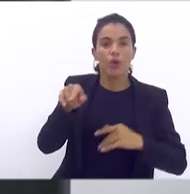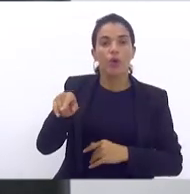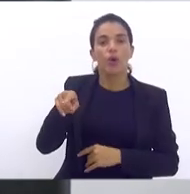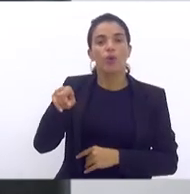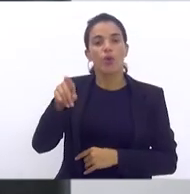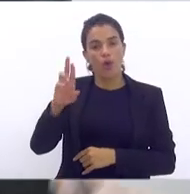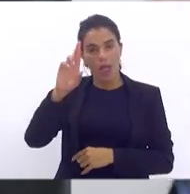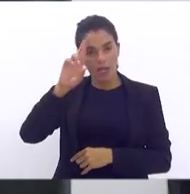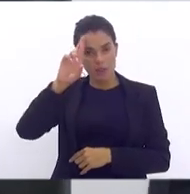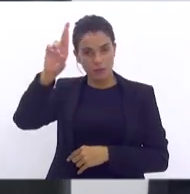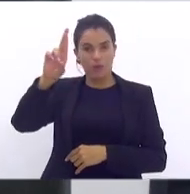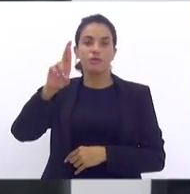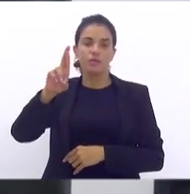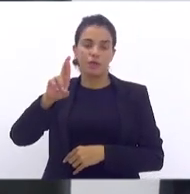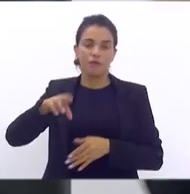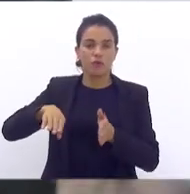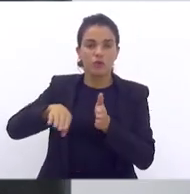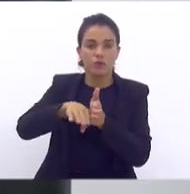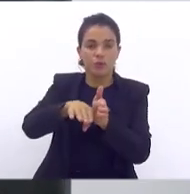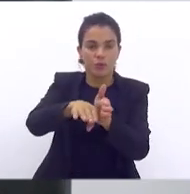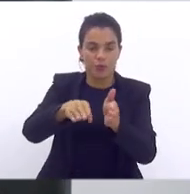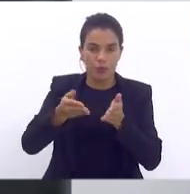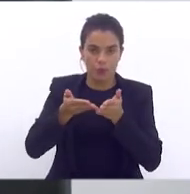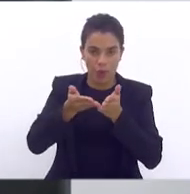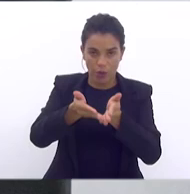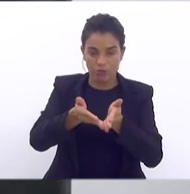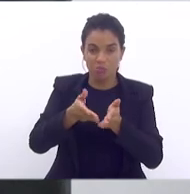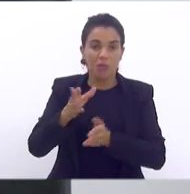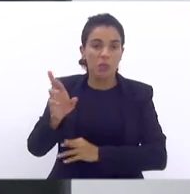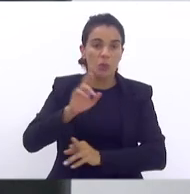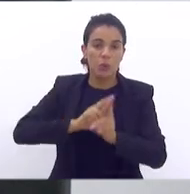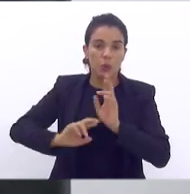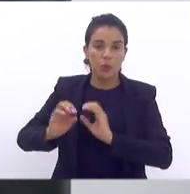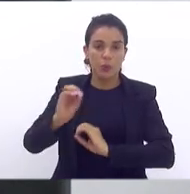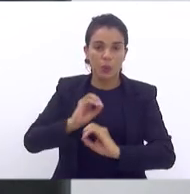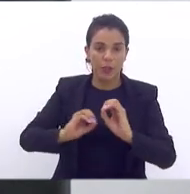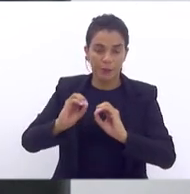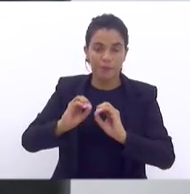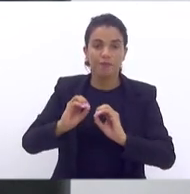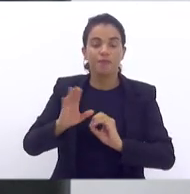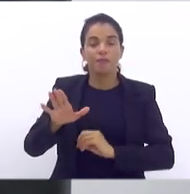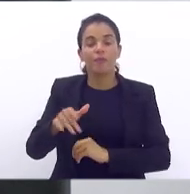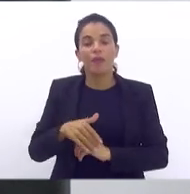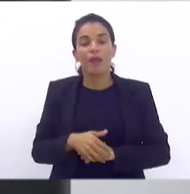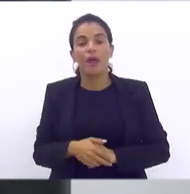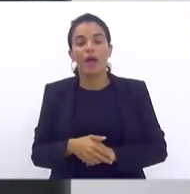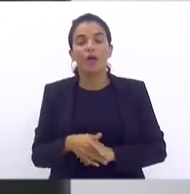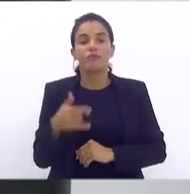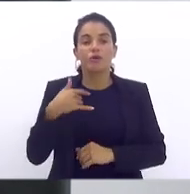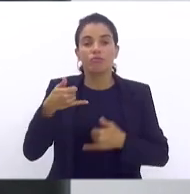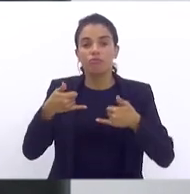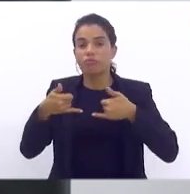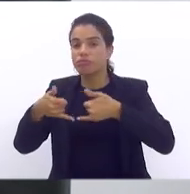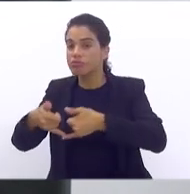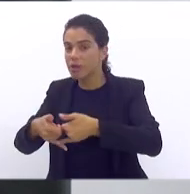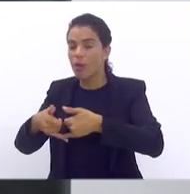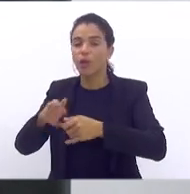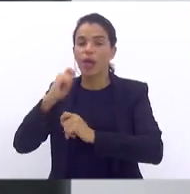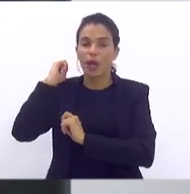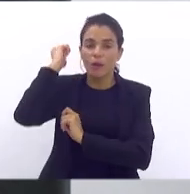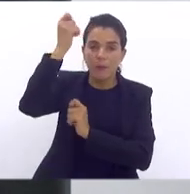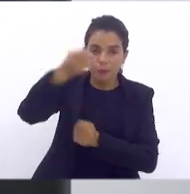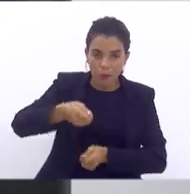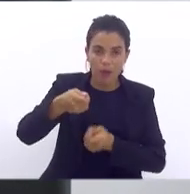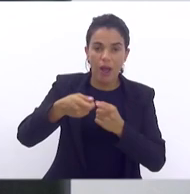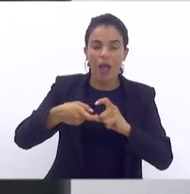de Portos, mas, segundo eles, nada houve de resposta. A saída, então, foi acionar a âncora de emergência,